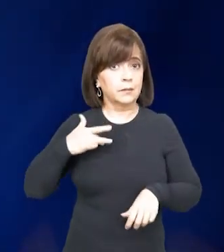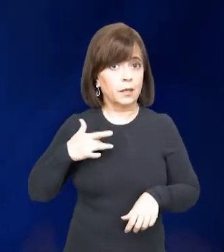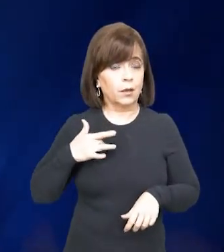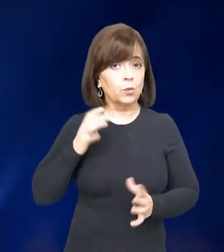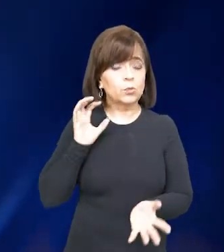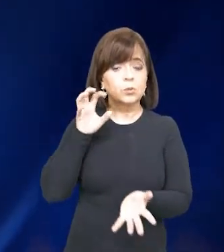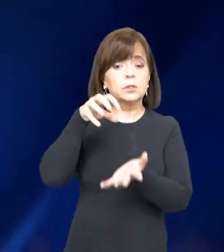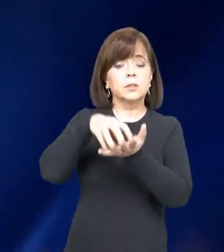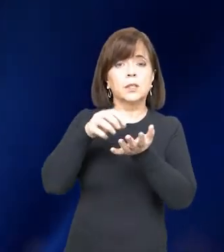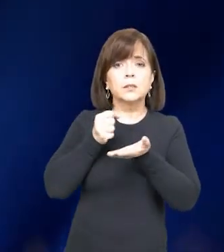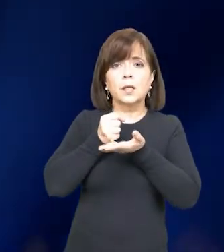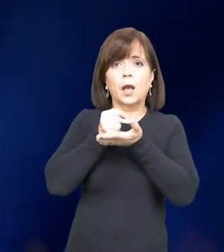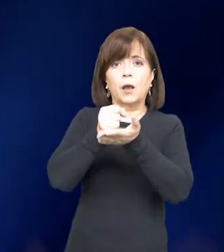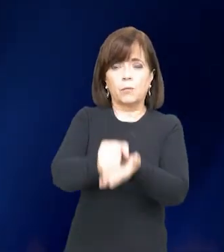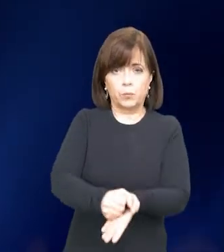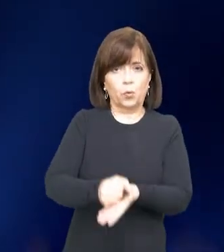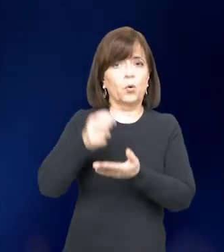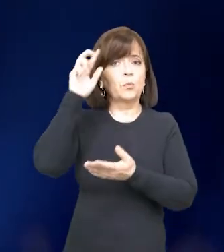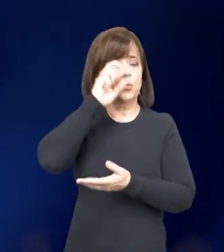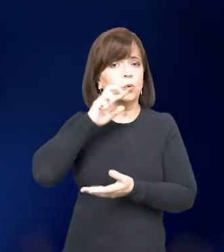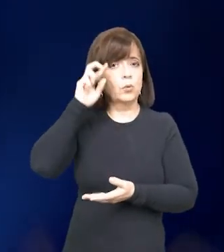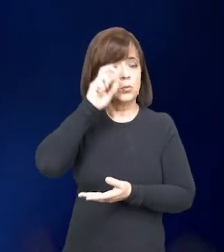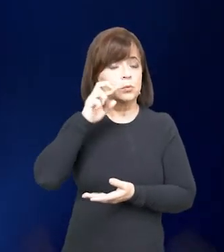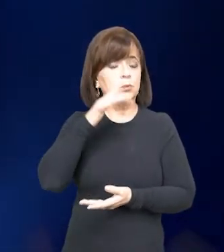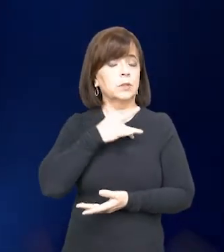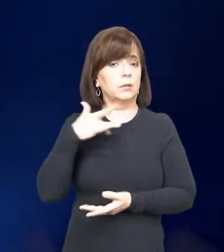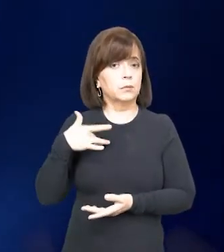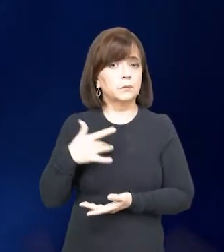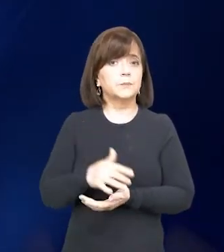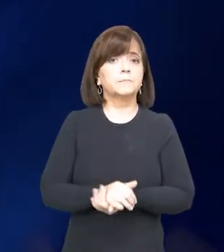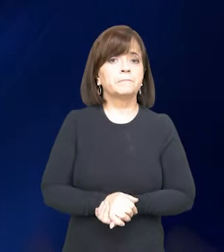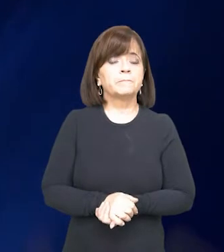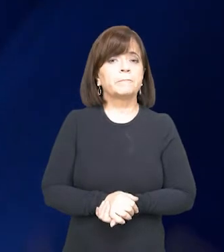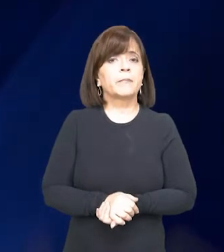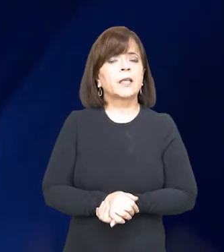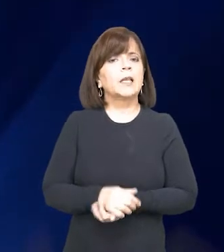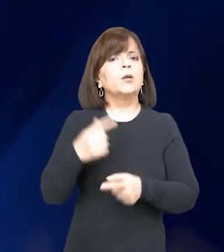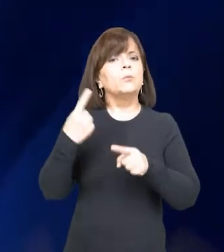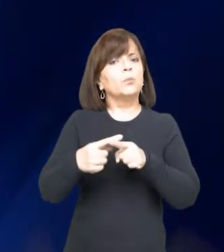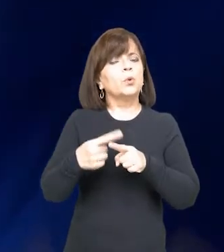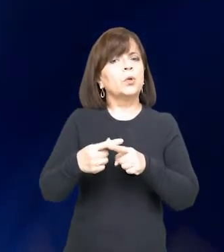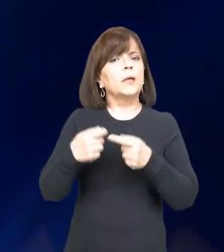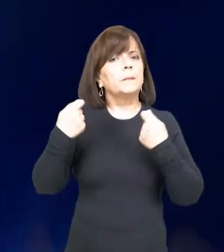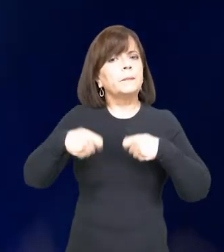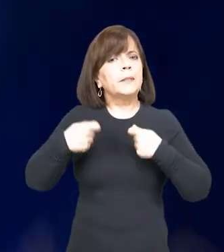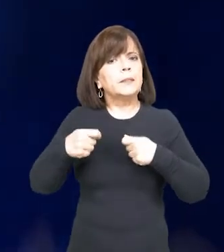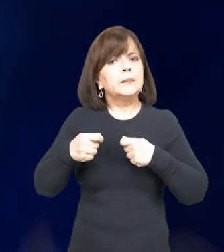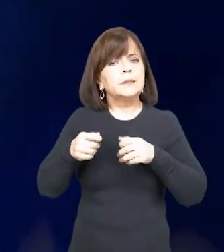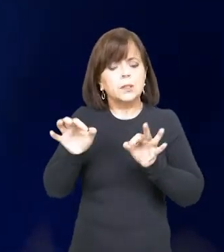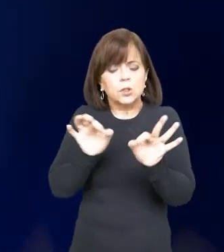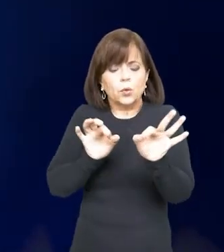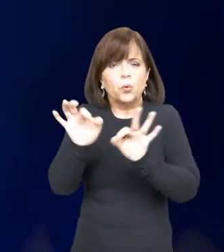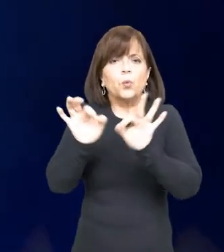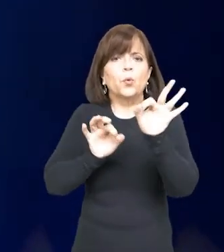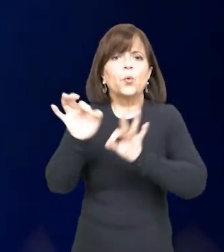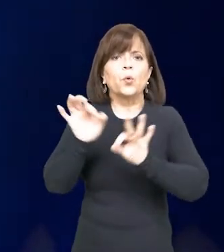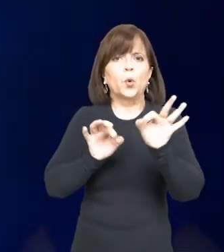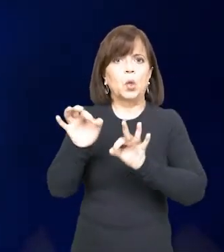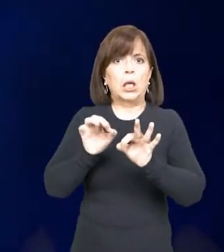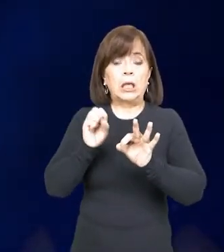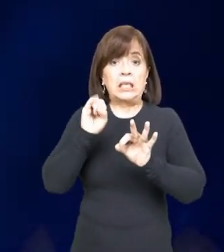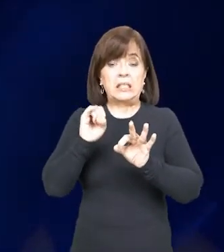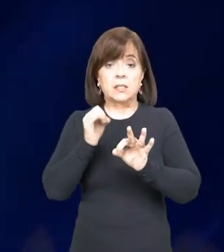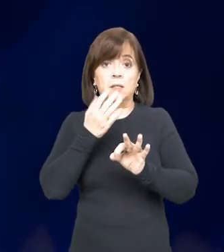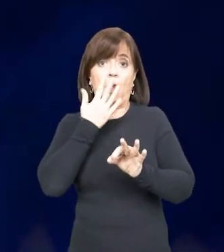Centro de Apoio de Saúde, das Promotorias de Tutela Coletiva de Saúde, porque para que se construísse, se o parâmetro da